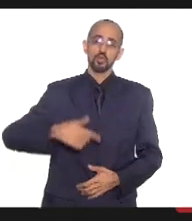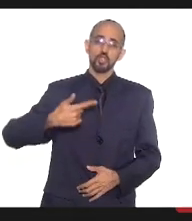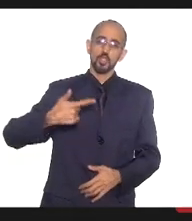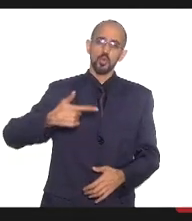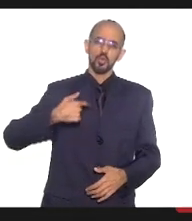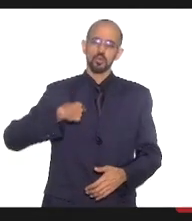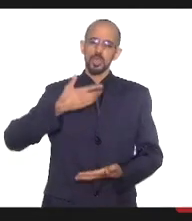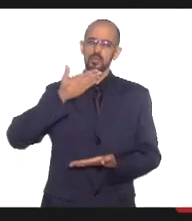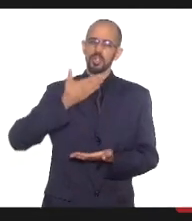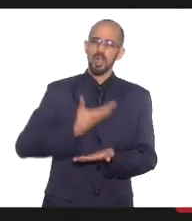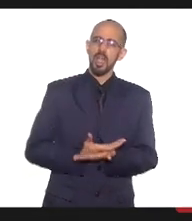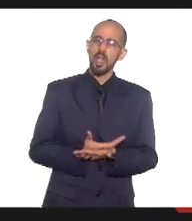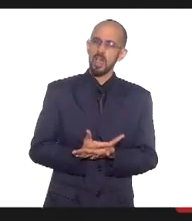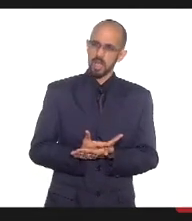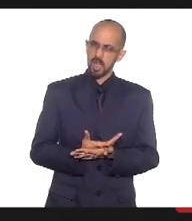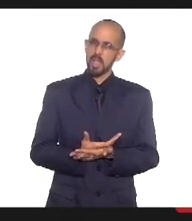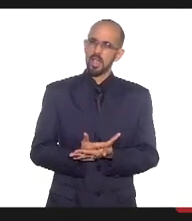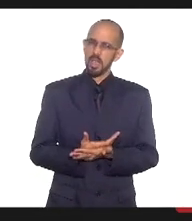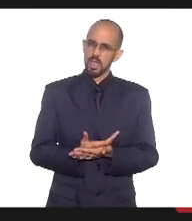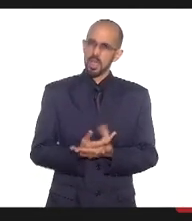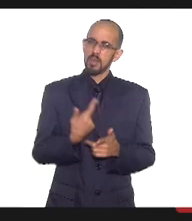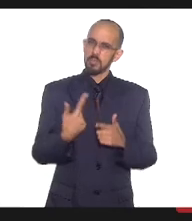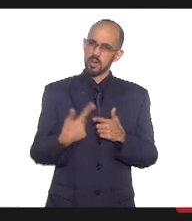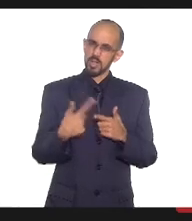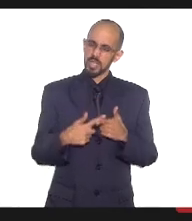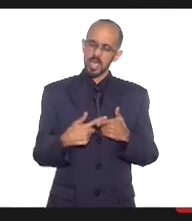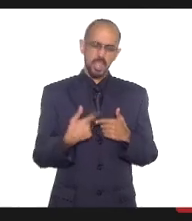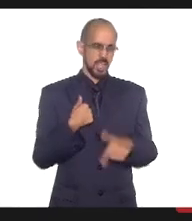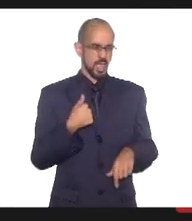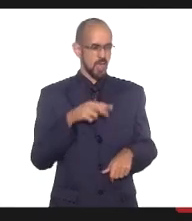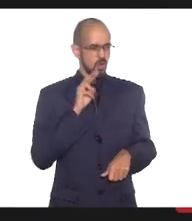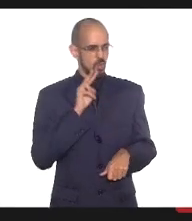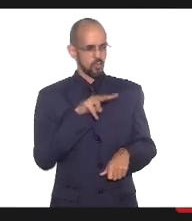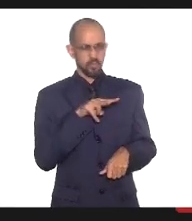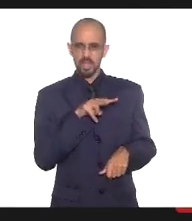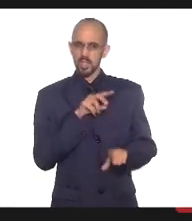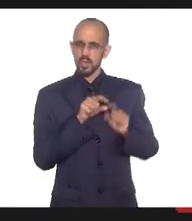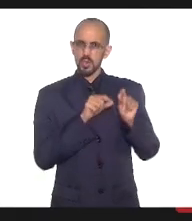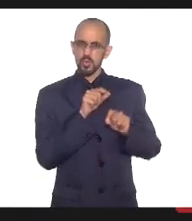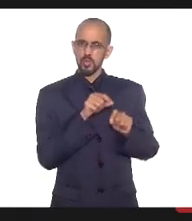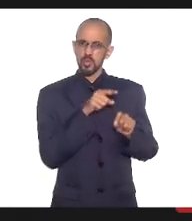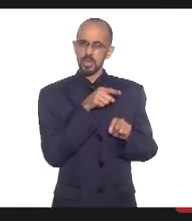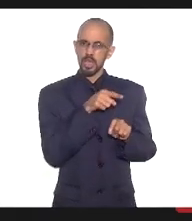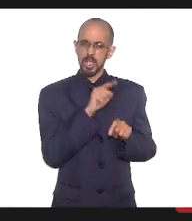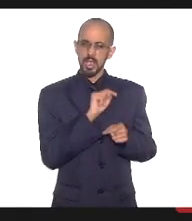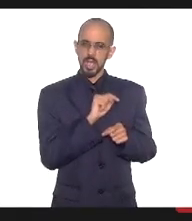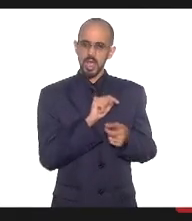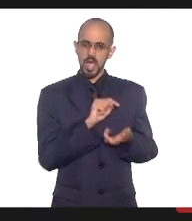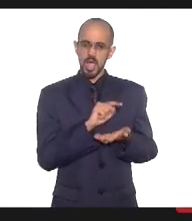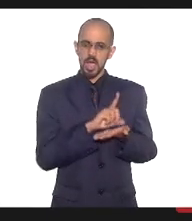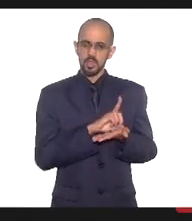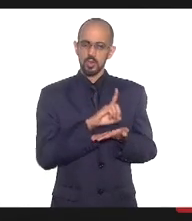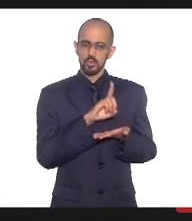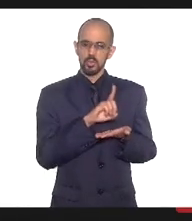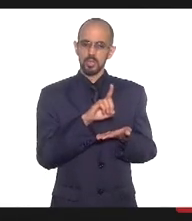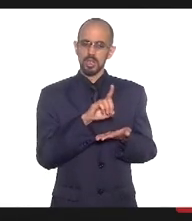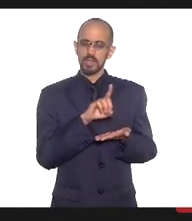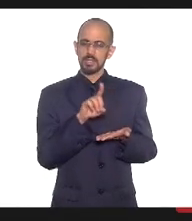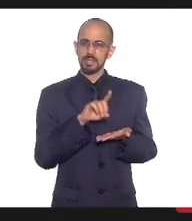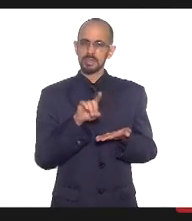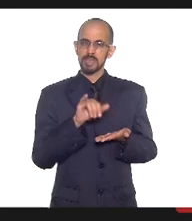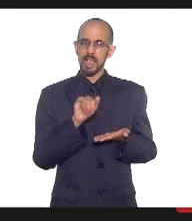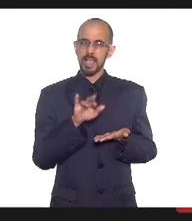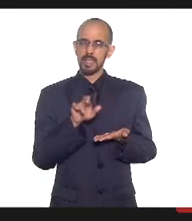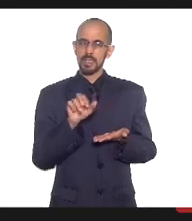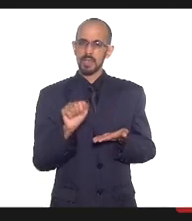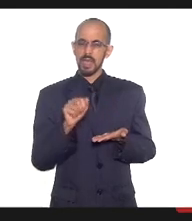que tu Oi Cida é que me chamou bastante atenção a a chamada da Dra Zaira da senhora Zaira